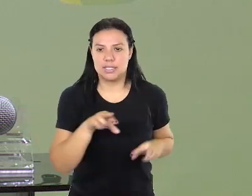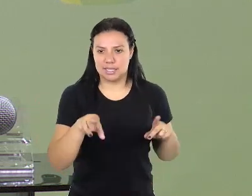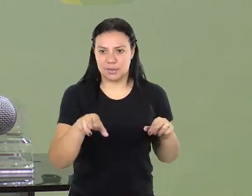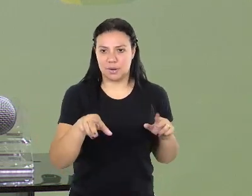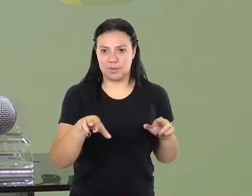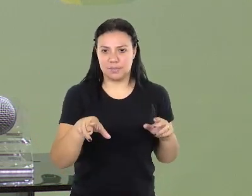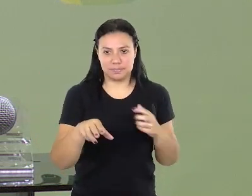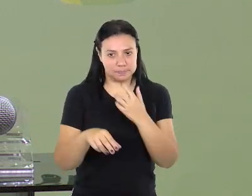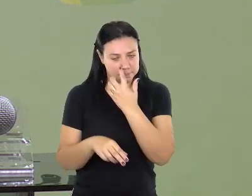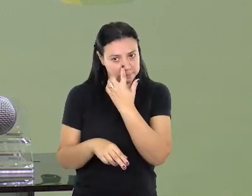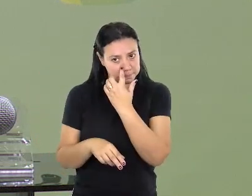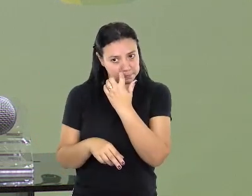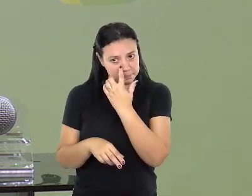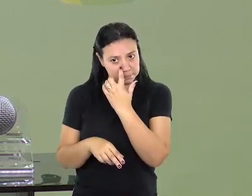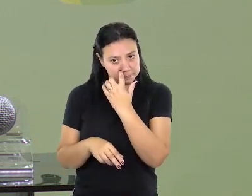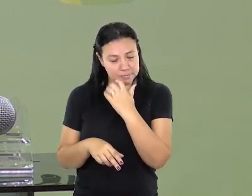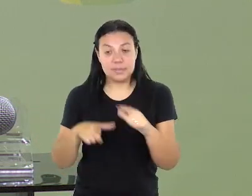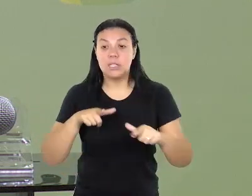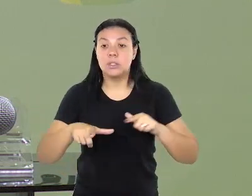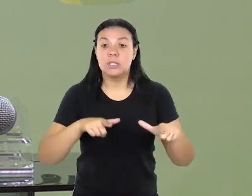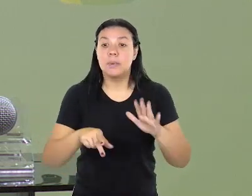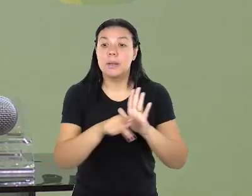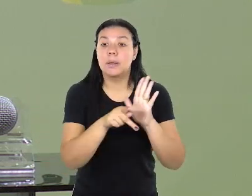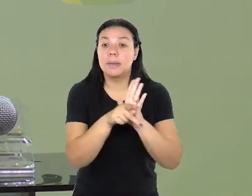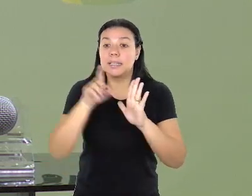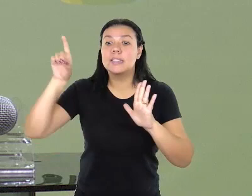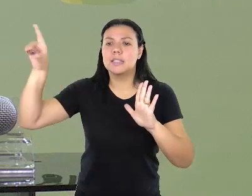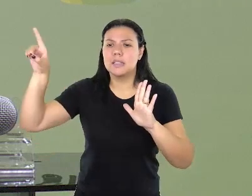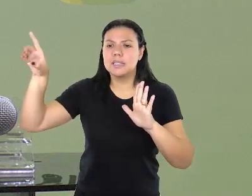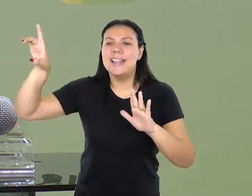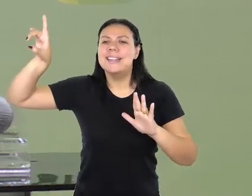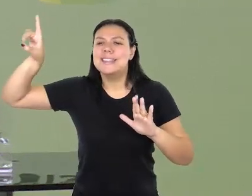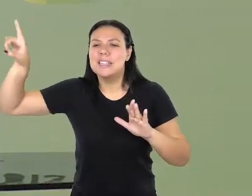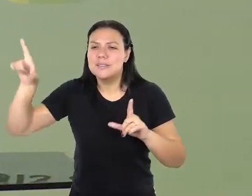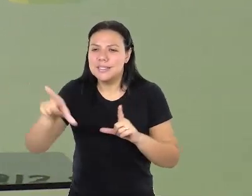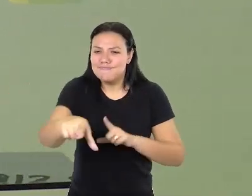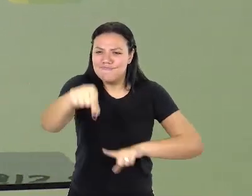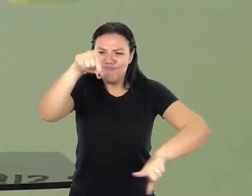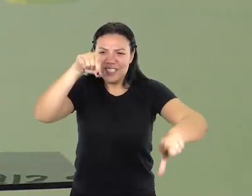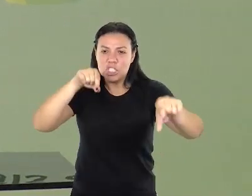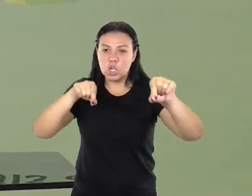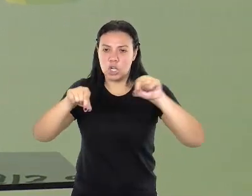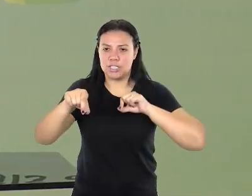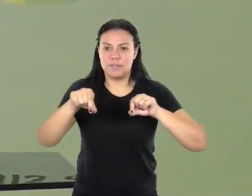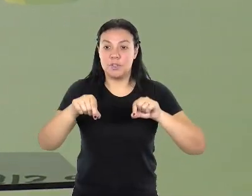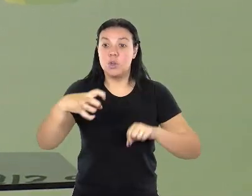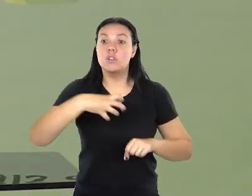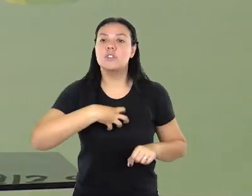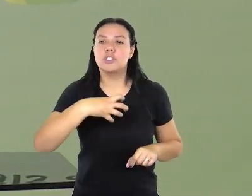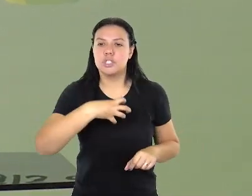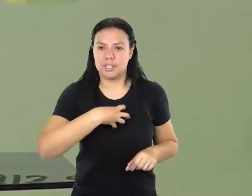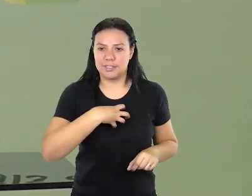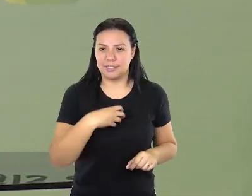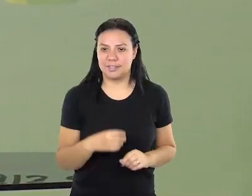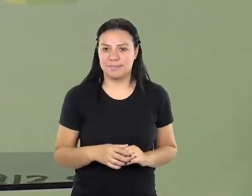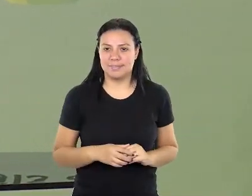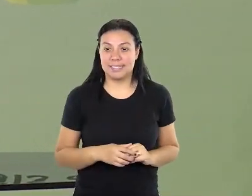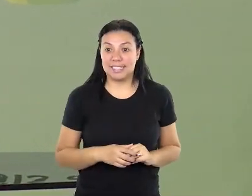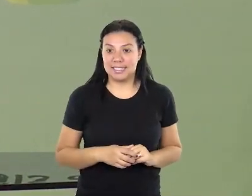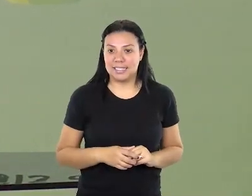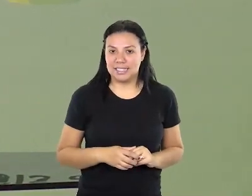Na obra de Deus, Ele predestina os fins e os meios. Deus é